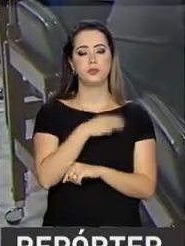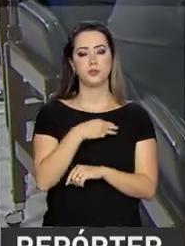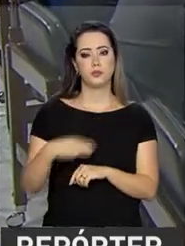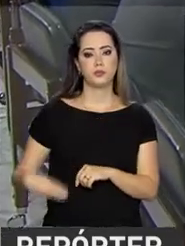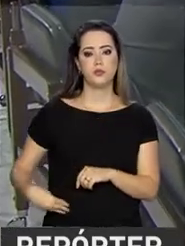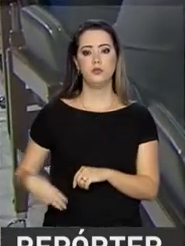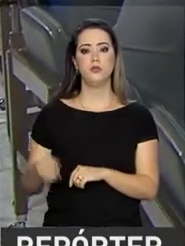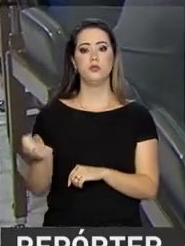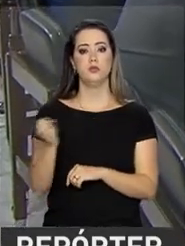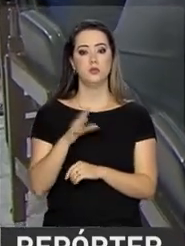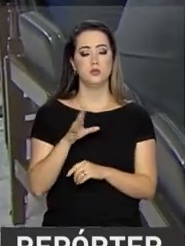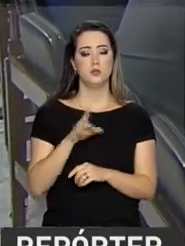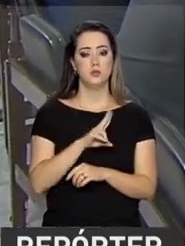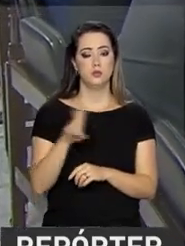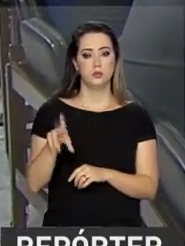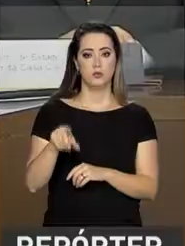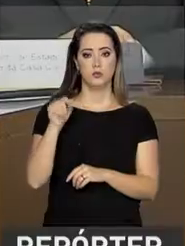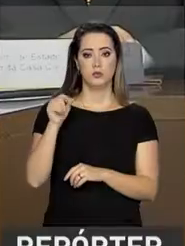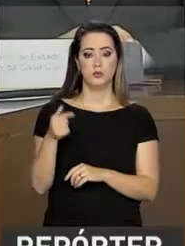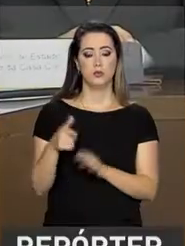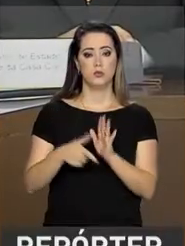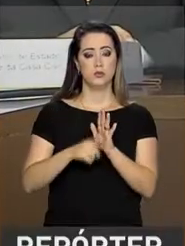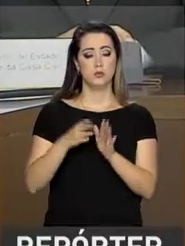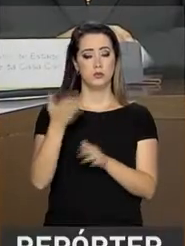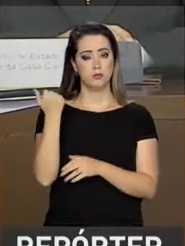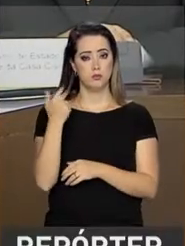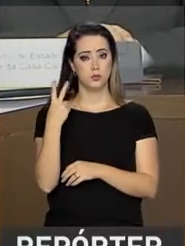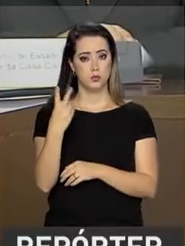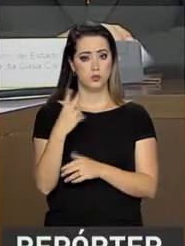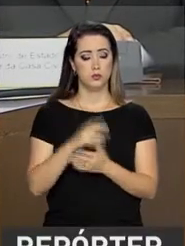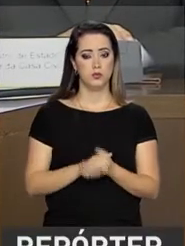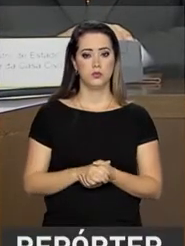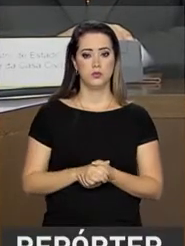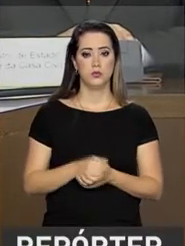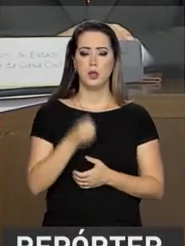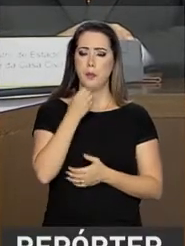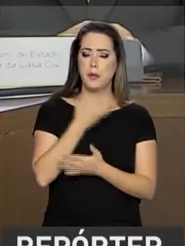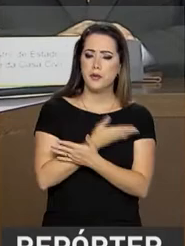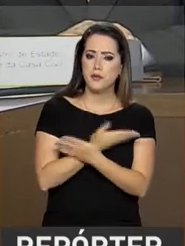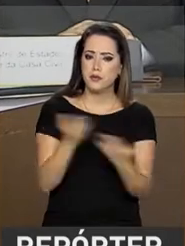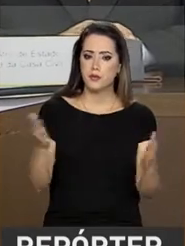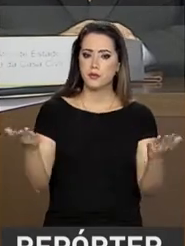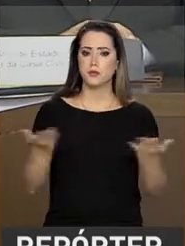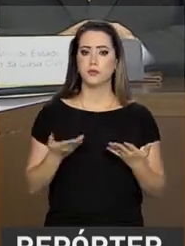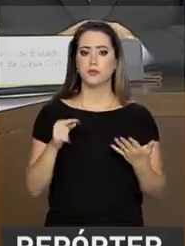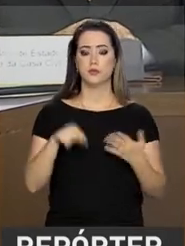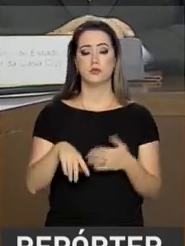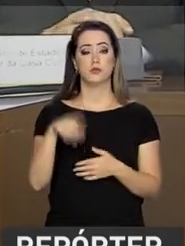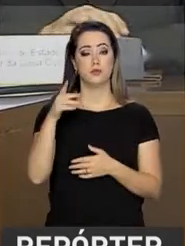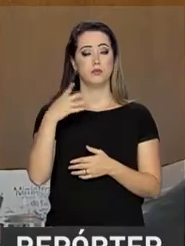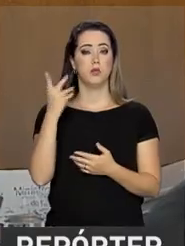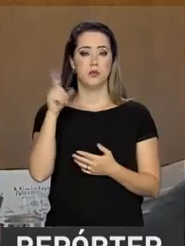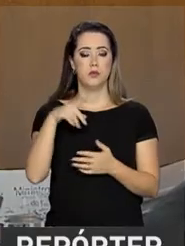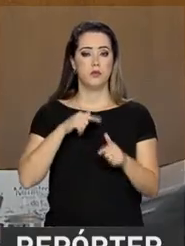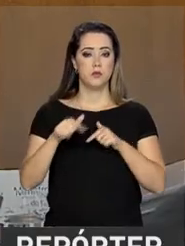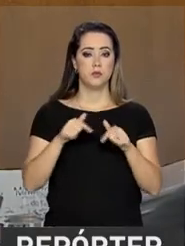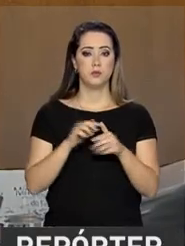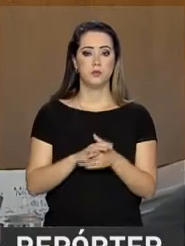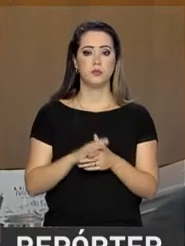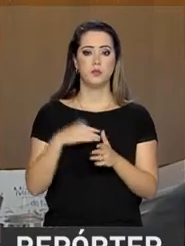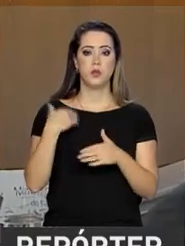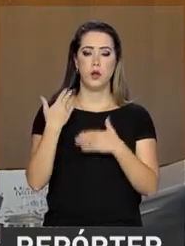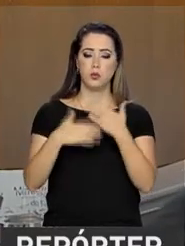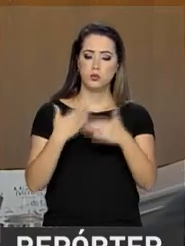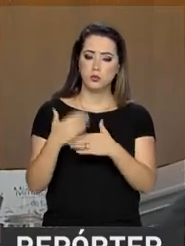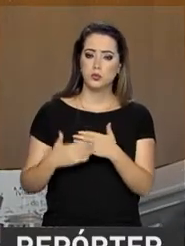na semana passada foram outros dois sejam todos muito bem vindos e bem-vindos naturalmente o trabalho ao longo do discurso